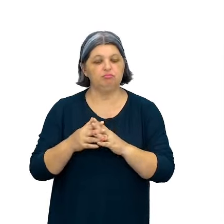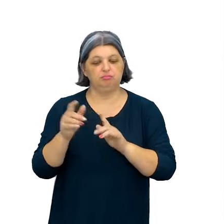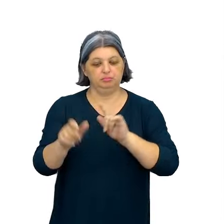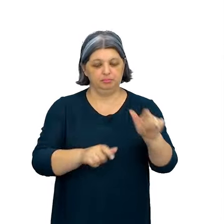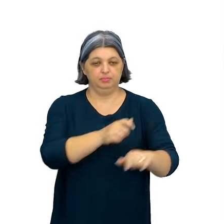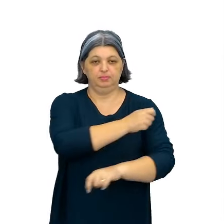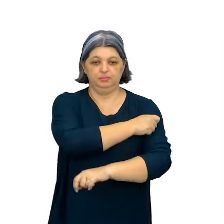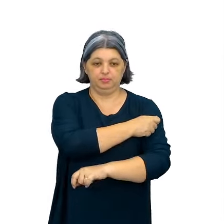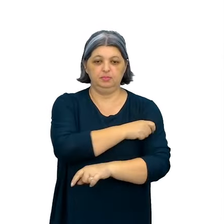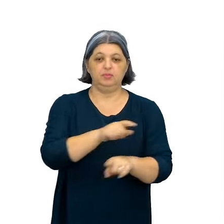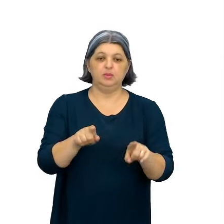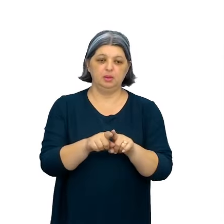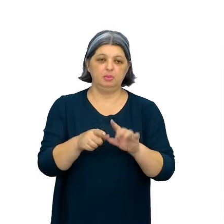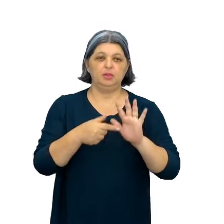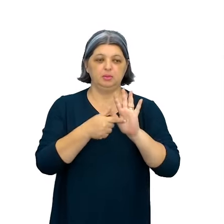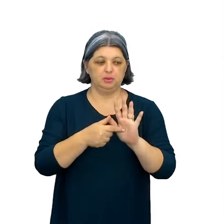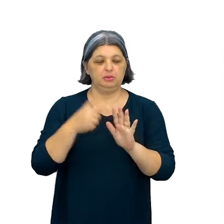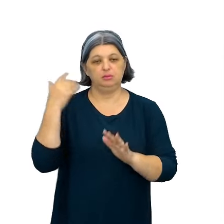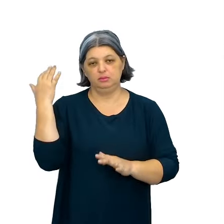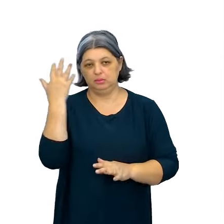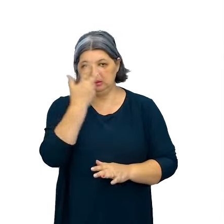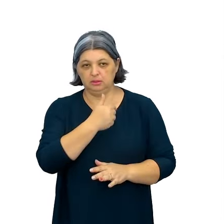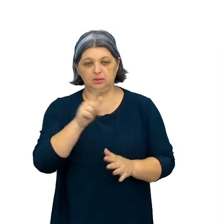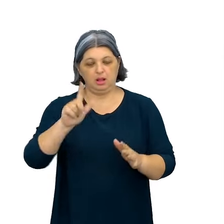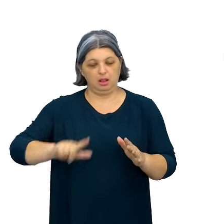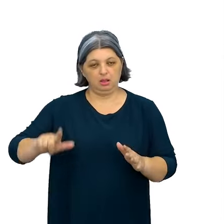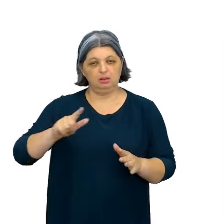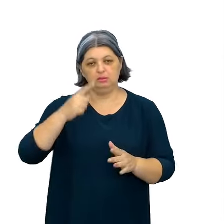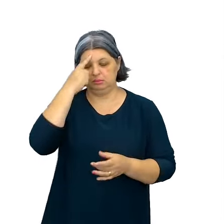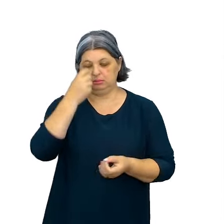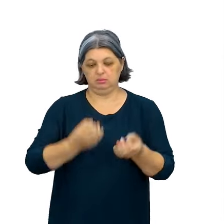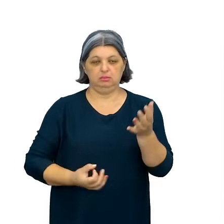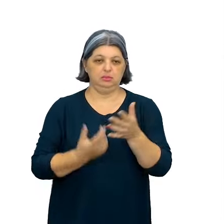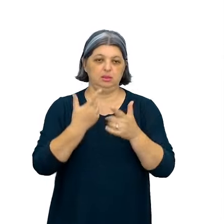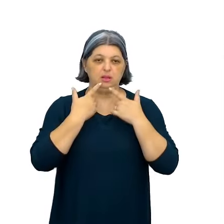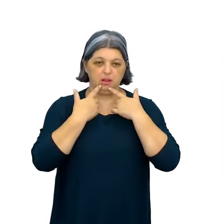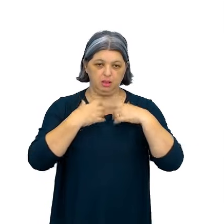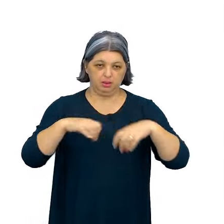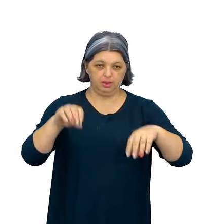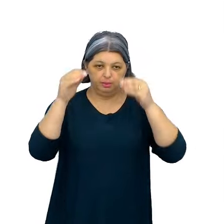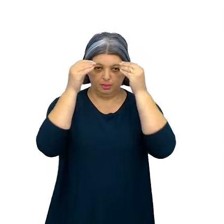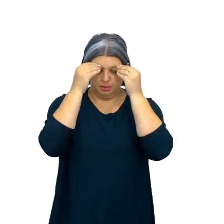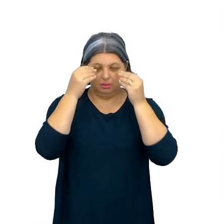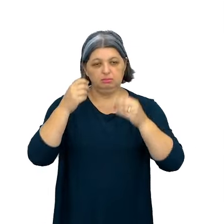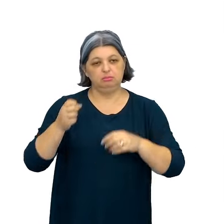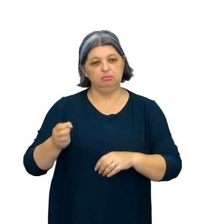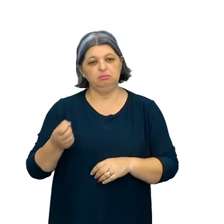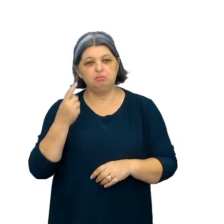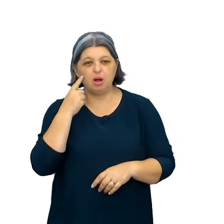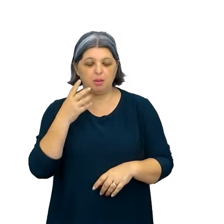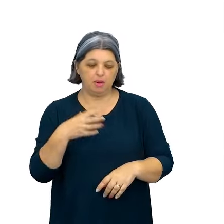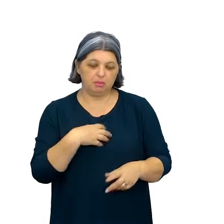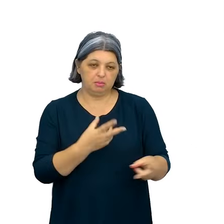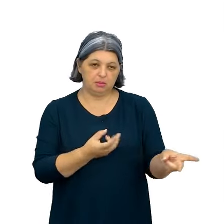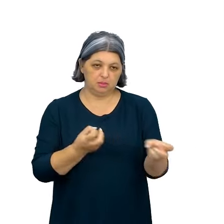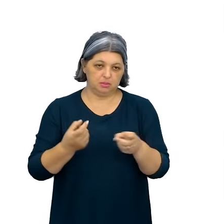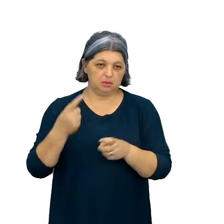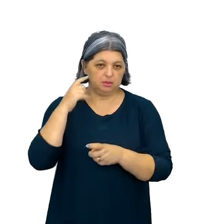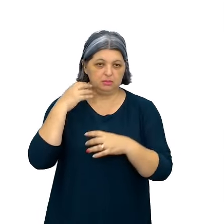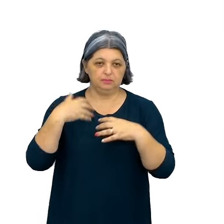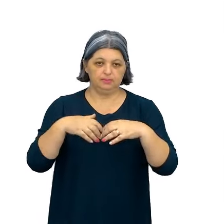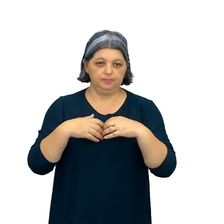Além disso, expressar a beleza literária por meio da linguagem criativa, desenvolver a sensibilidade estética e refletir sobre